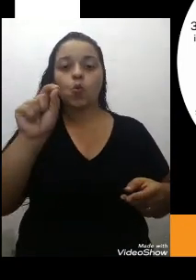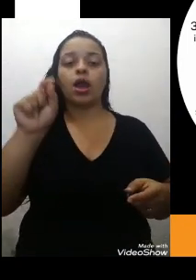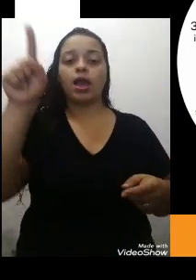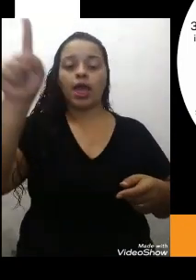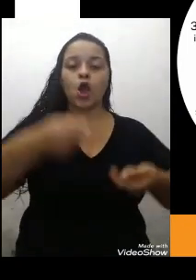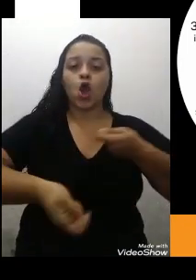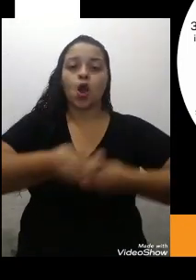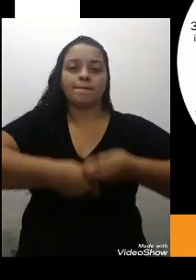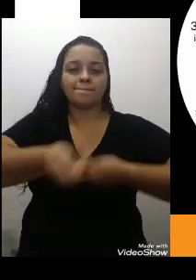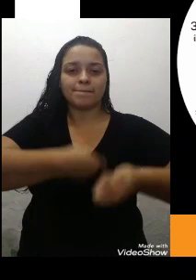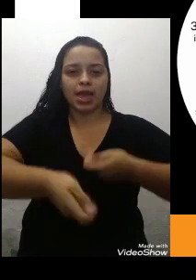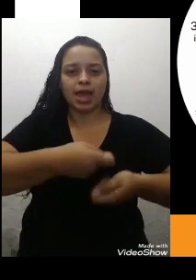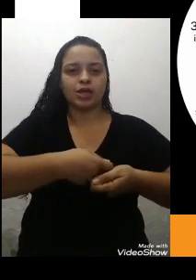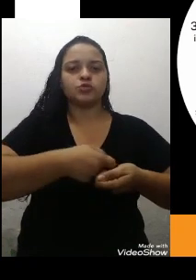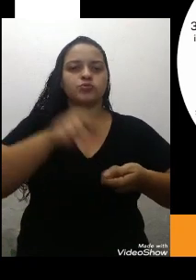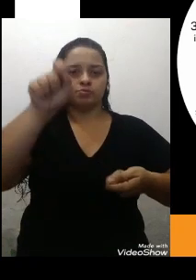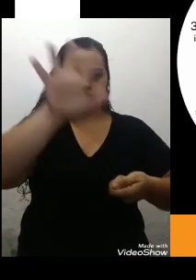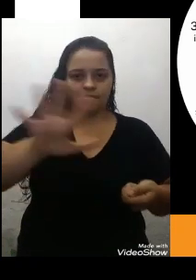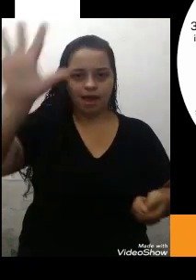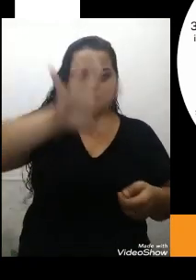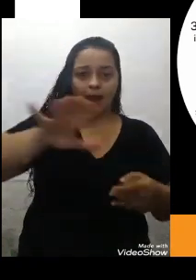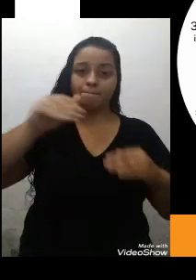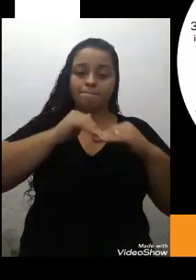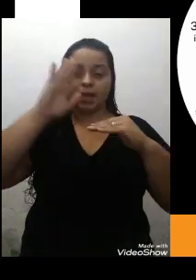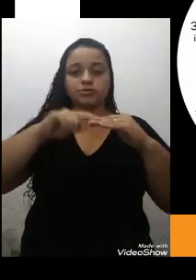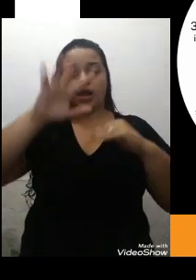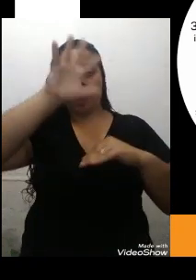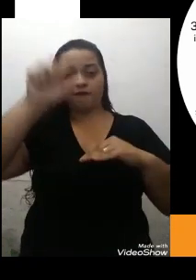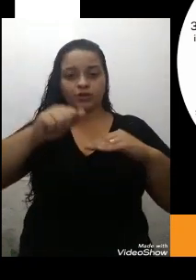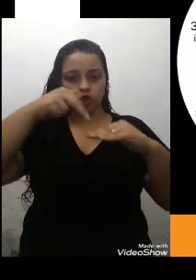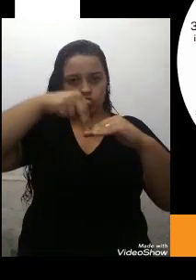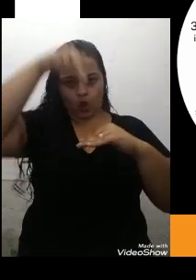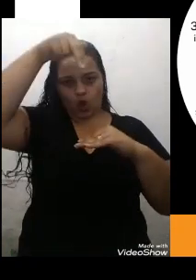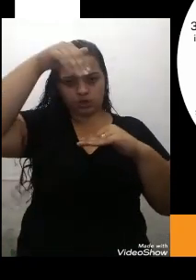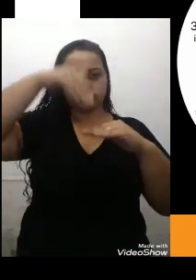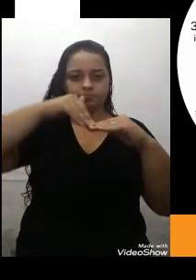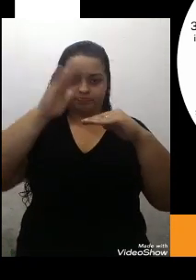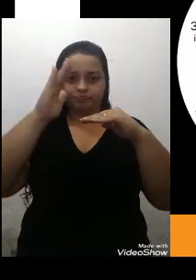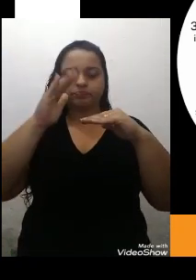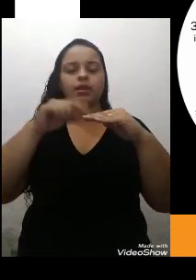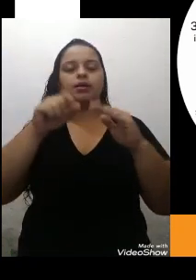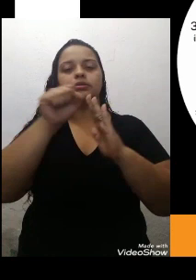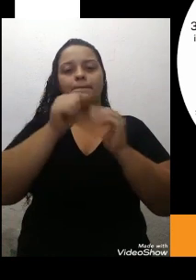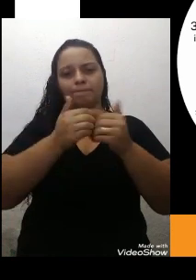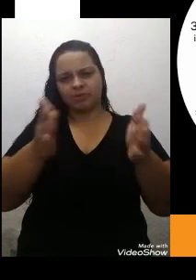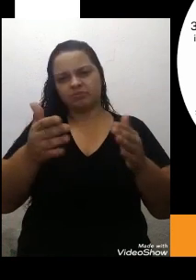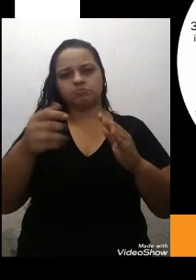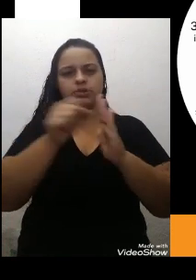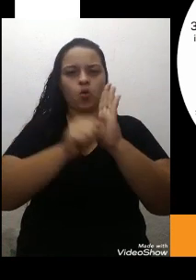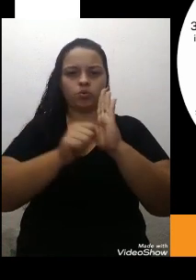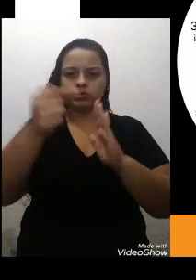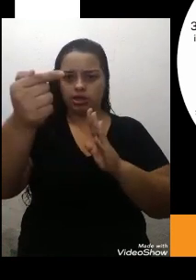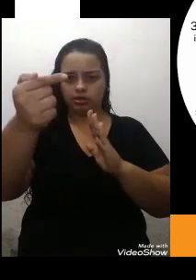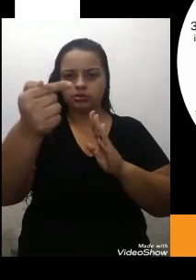que existia aqui nessa África do Norte. A partir do século VII, nessa